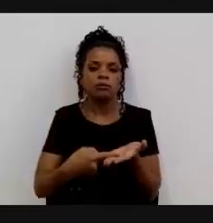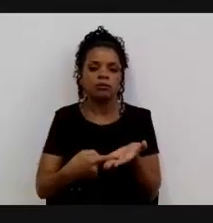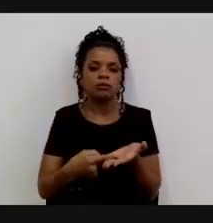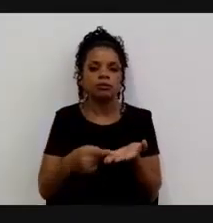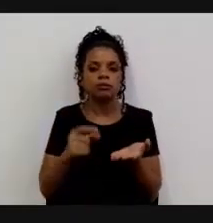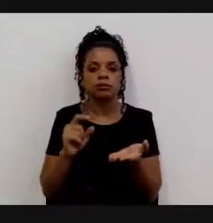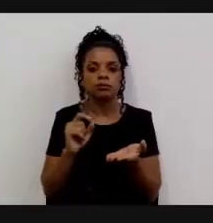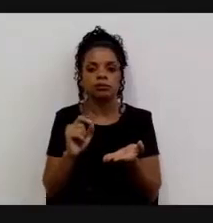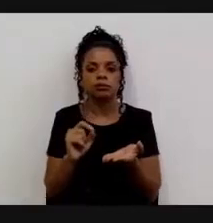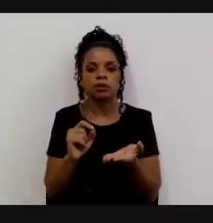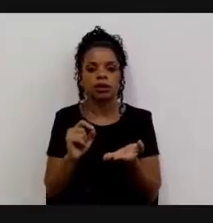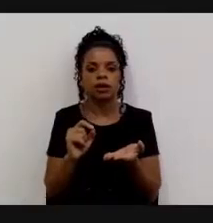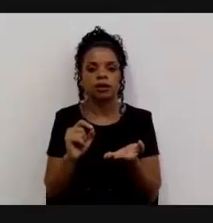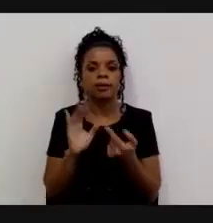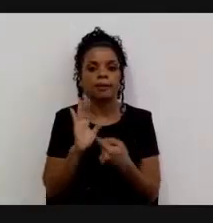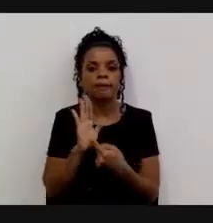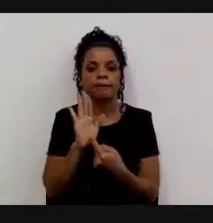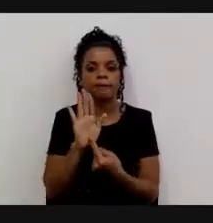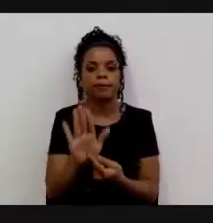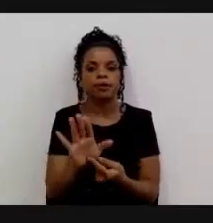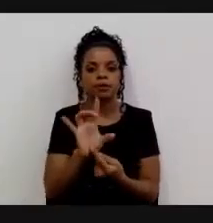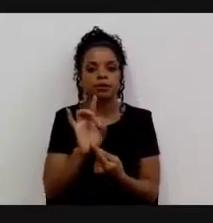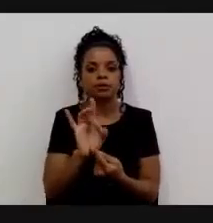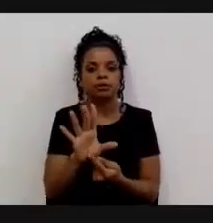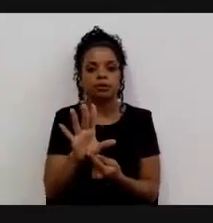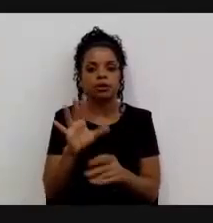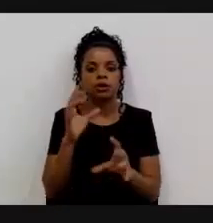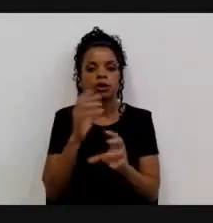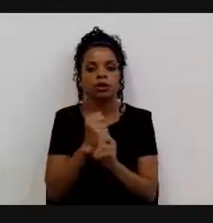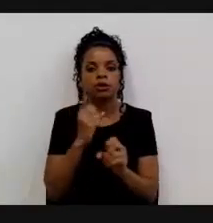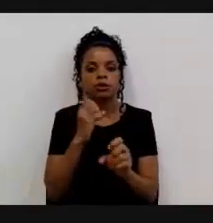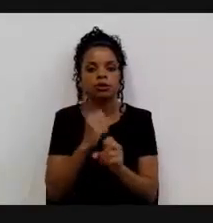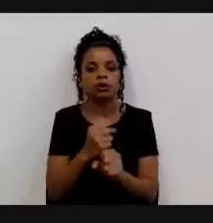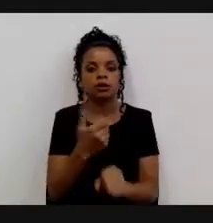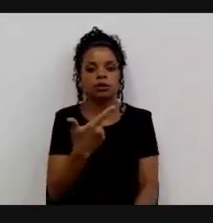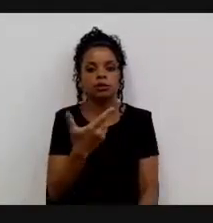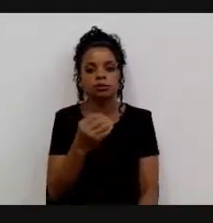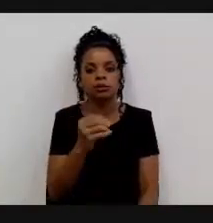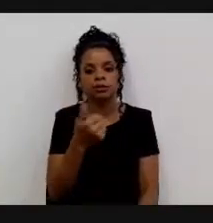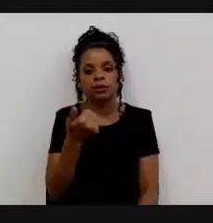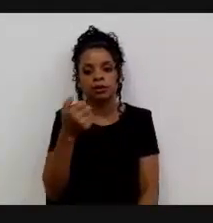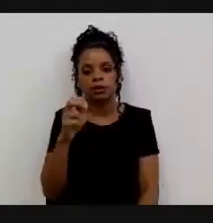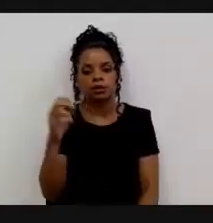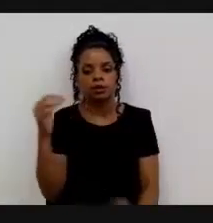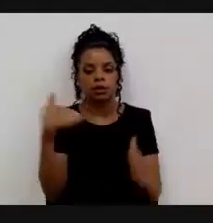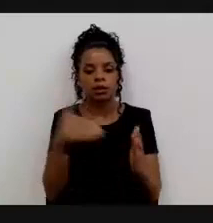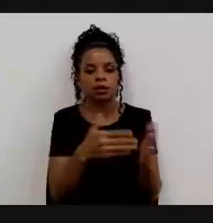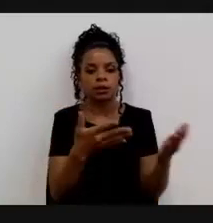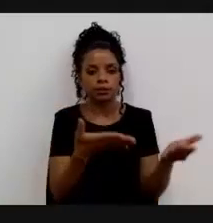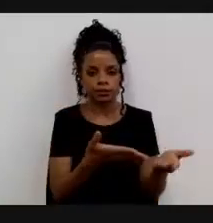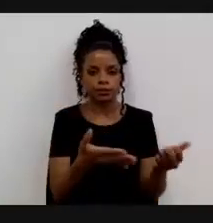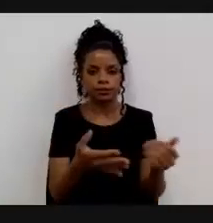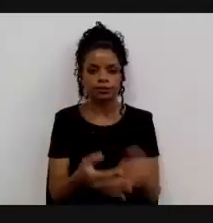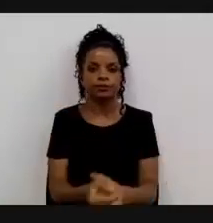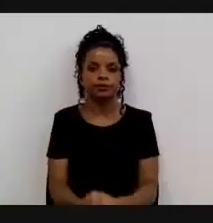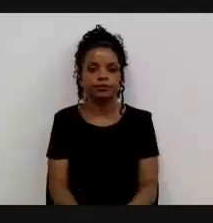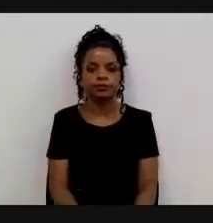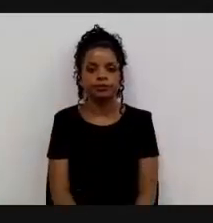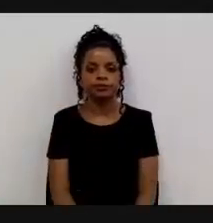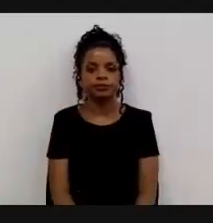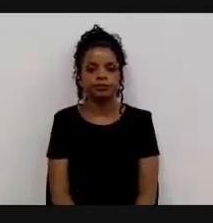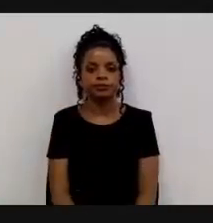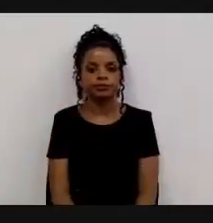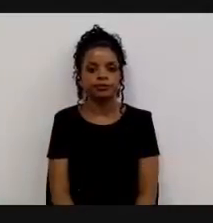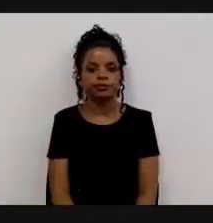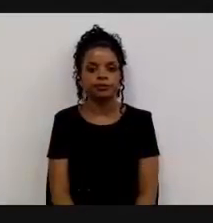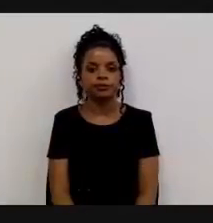traríamos os dados de 2015 até agora. E aqui é um parâmetro geral, aqui é